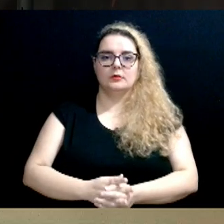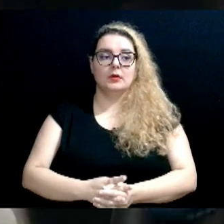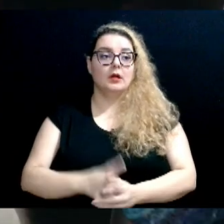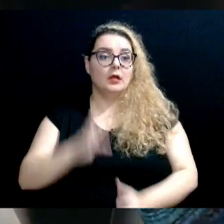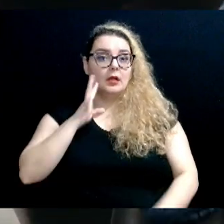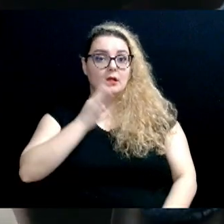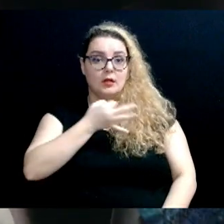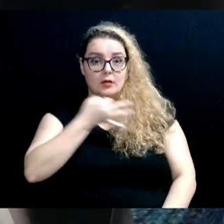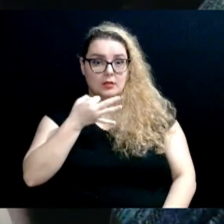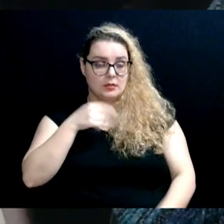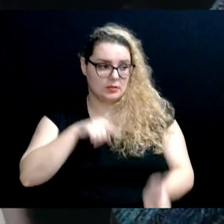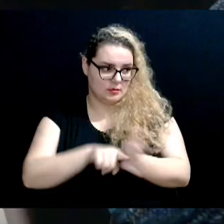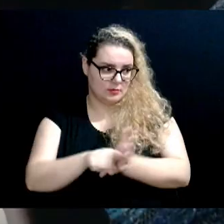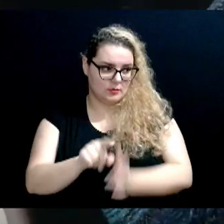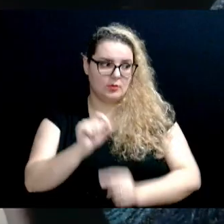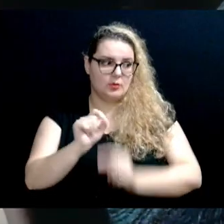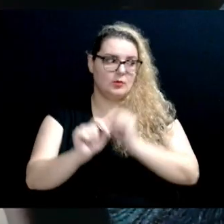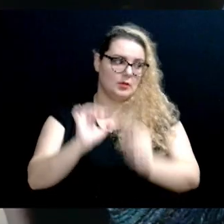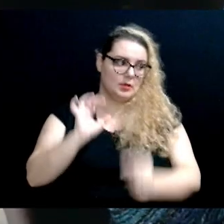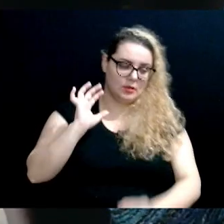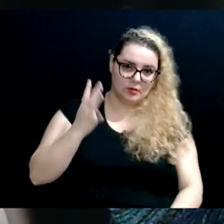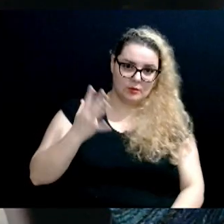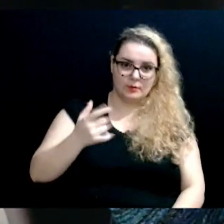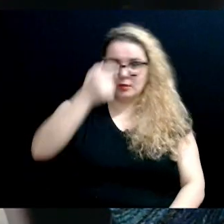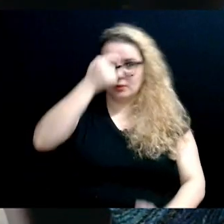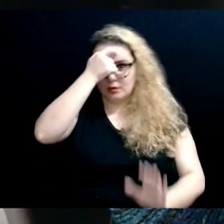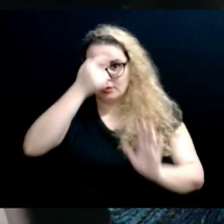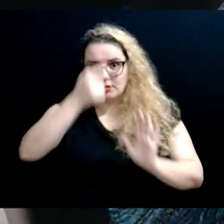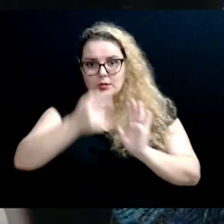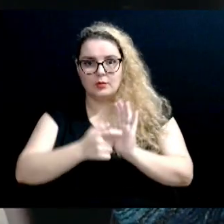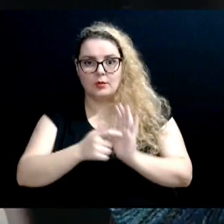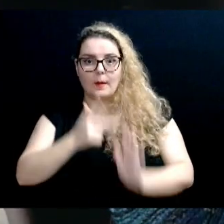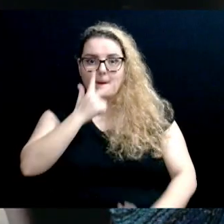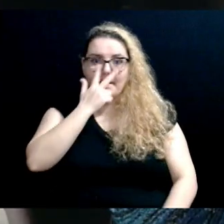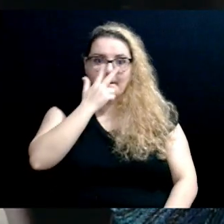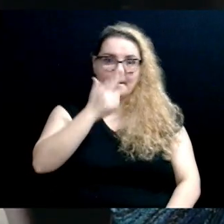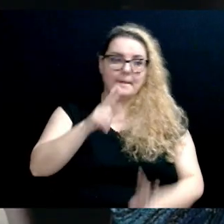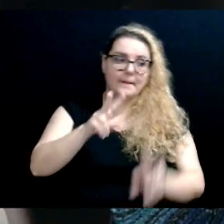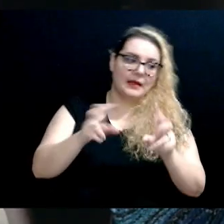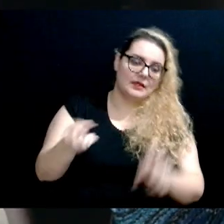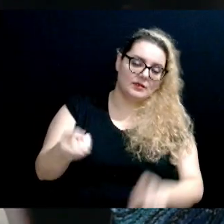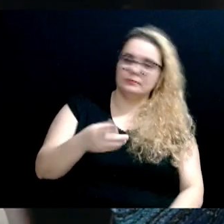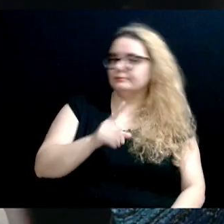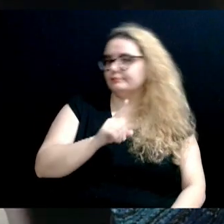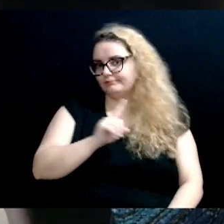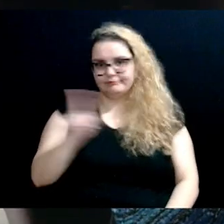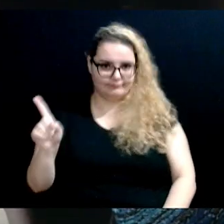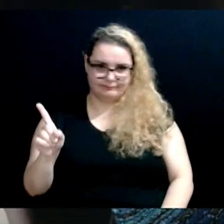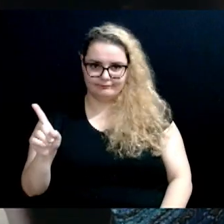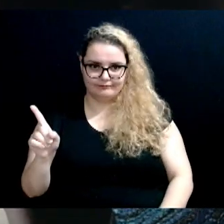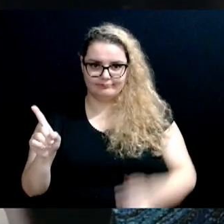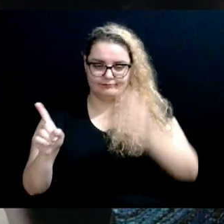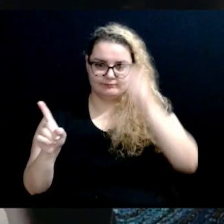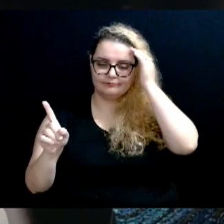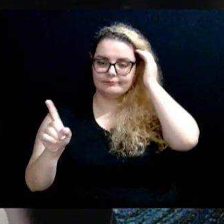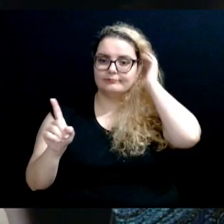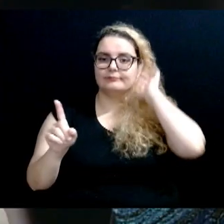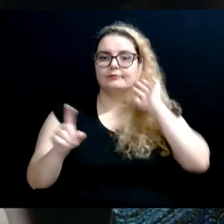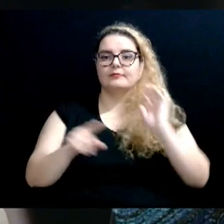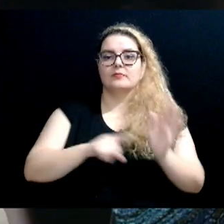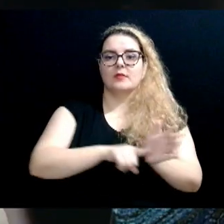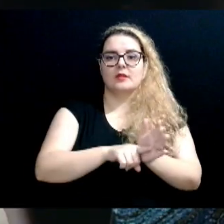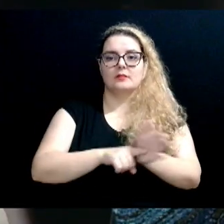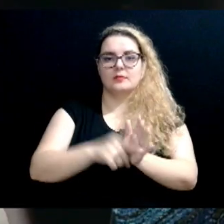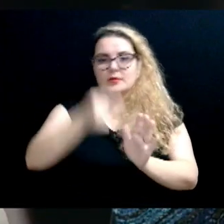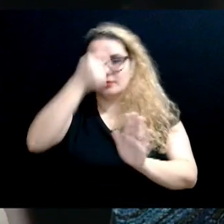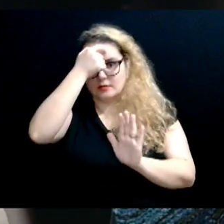O que acontece é que a inteligência artificial ela parece um assunto novo, mas ela não é. Exato. As pesquisas de inteligência artificial começaram na